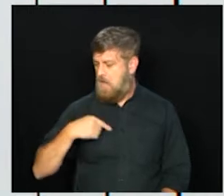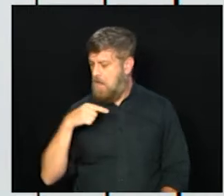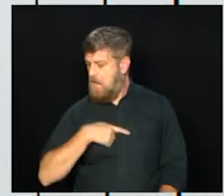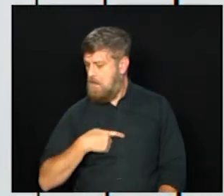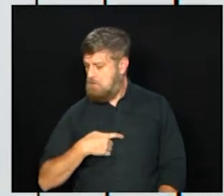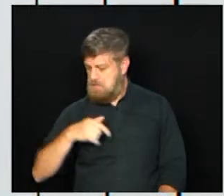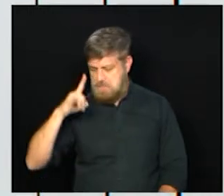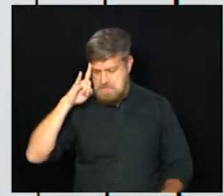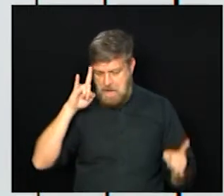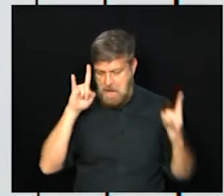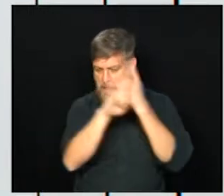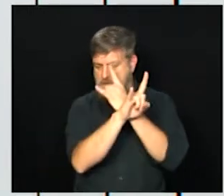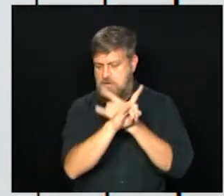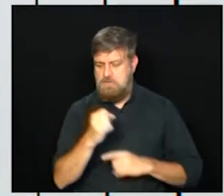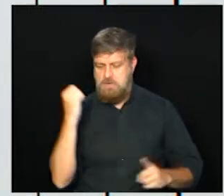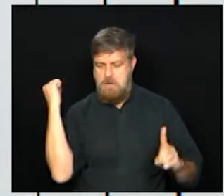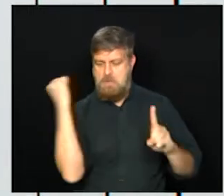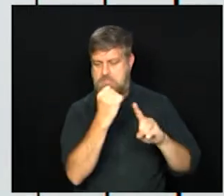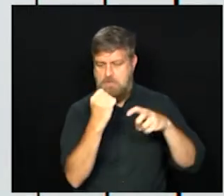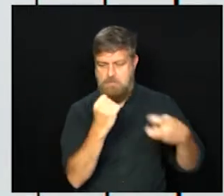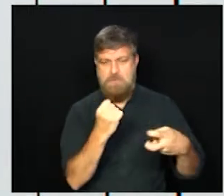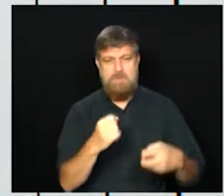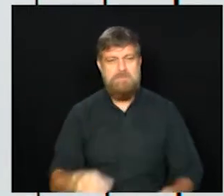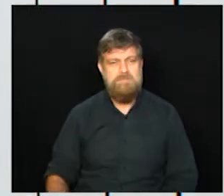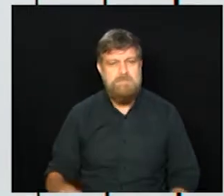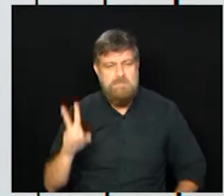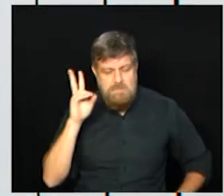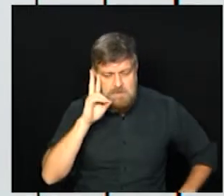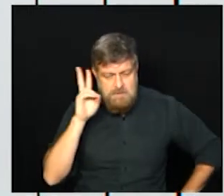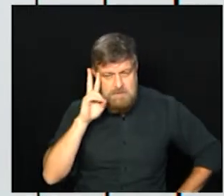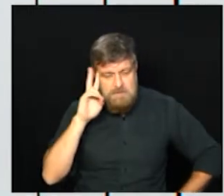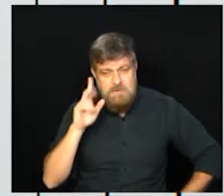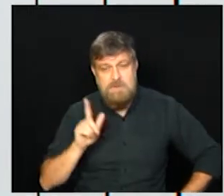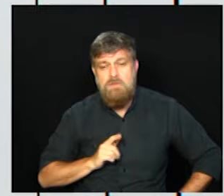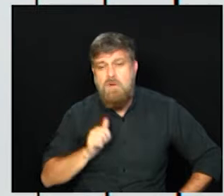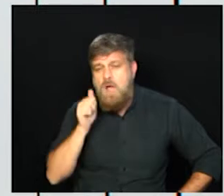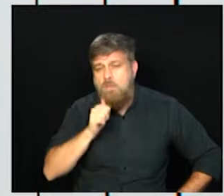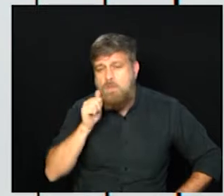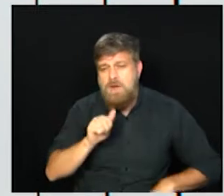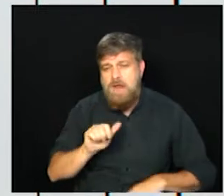aí Leila Diniz, se eu não me engano, É, ela foi